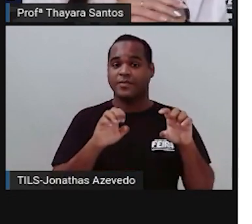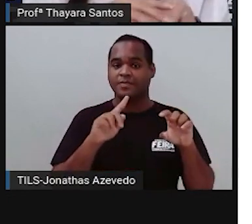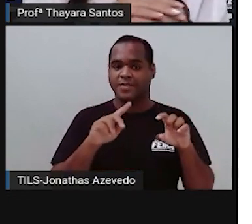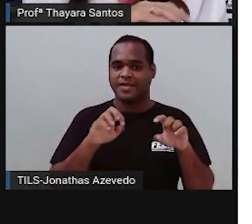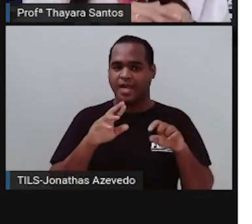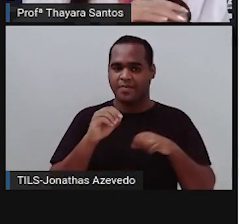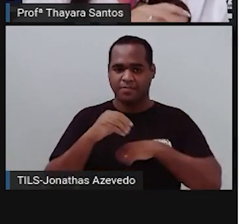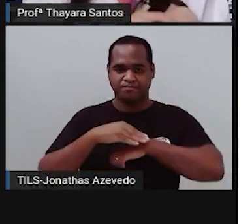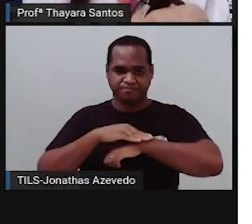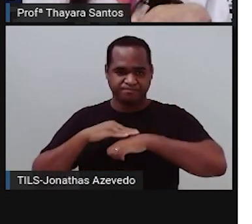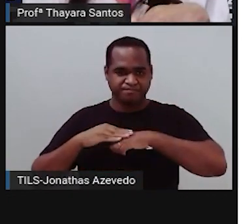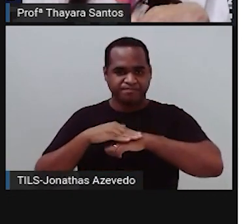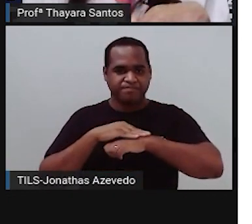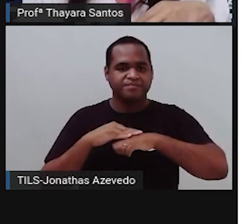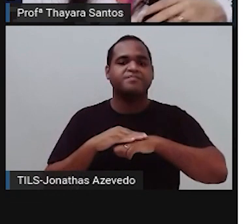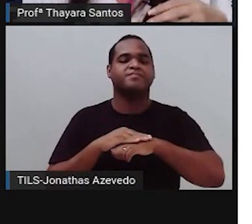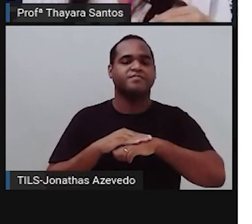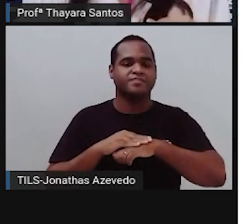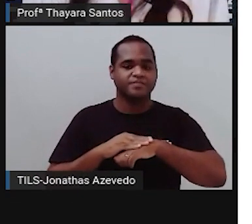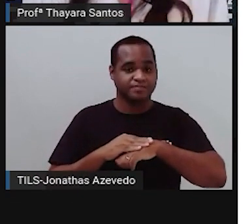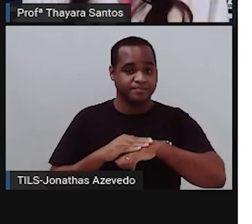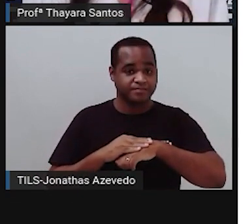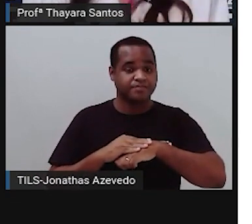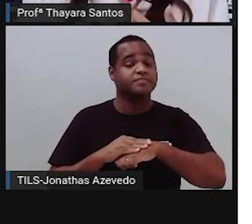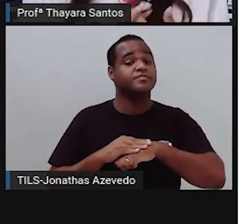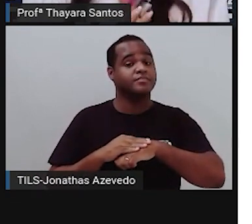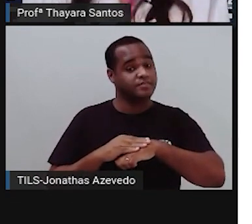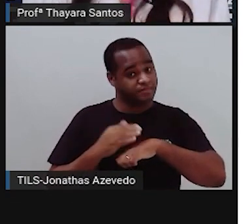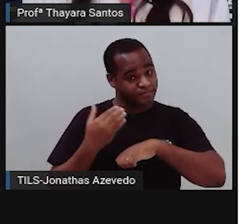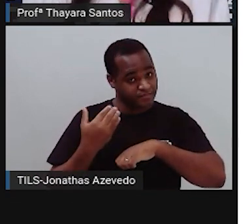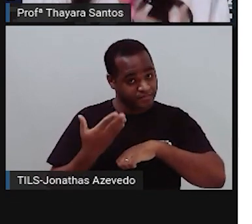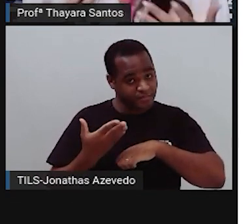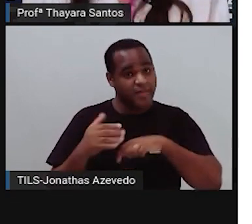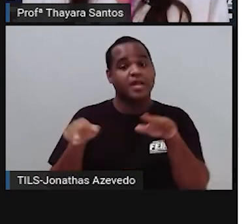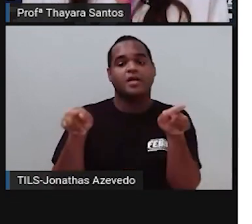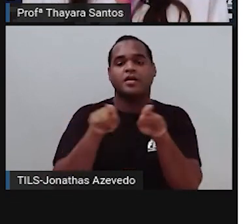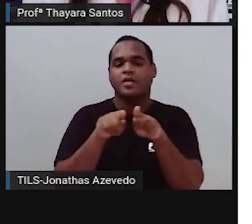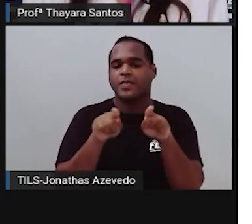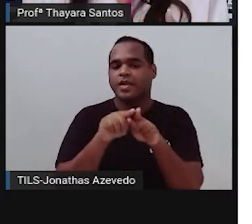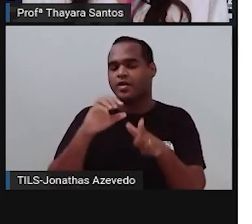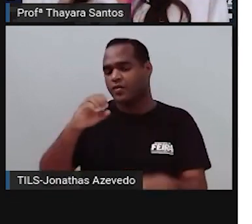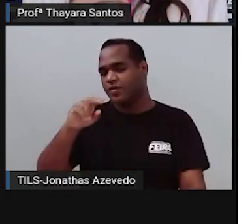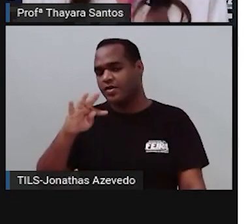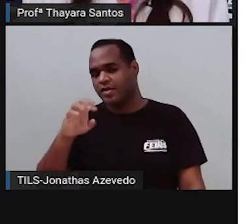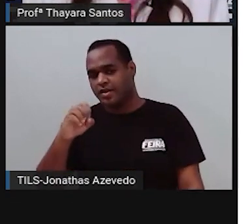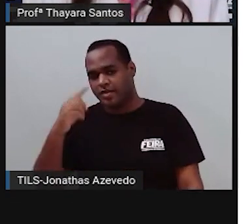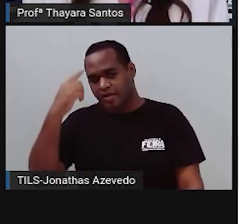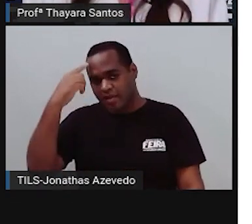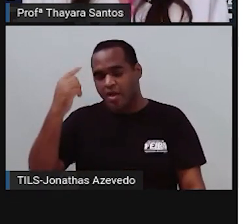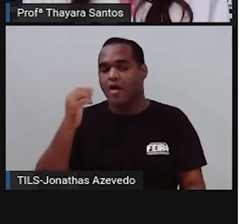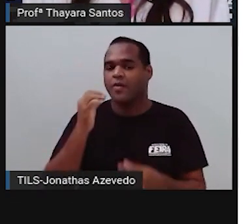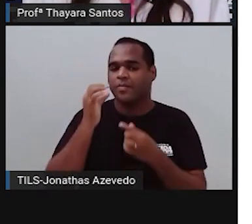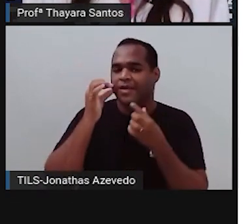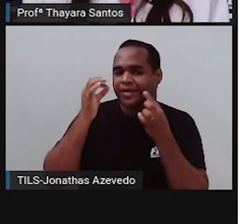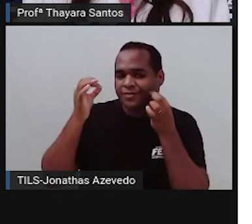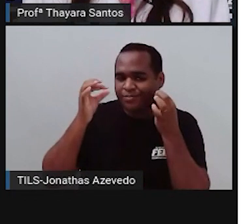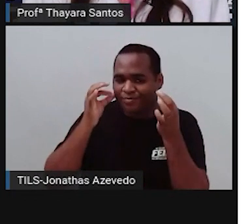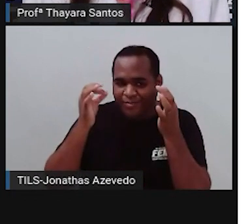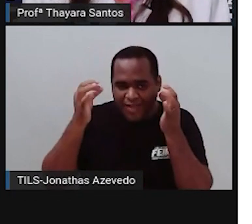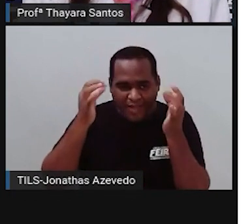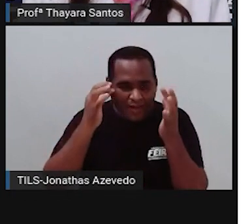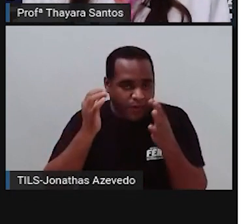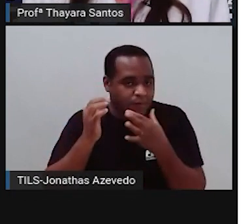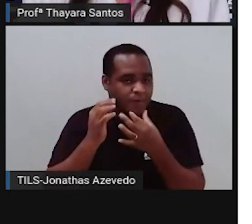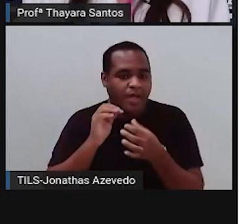que é essa camada superficial da pele, e também aos derivados cutâneos, né? Aos pelos, também